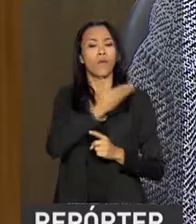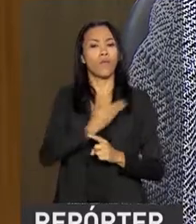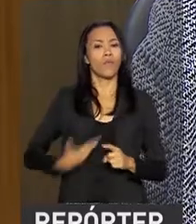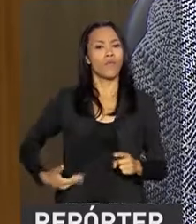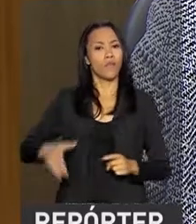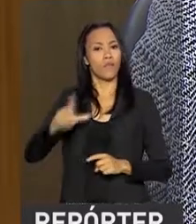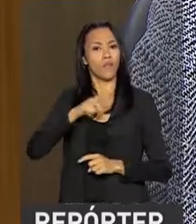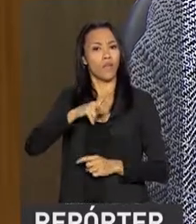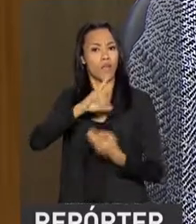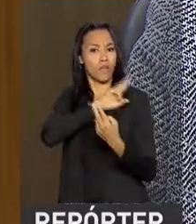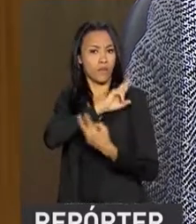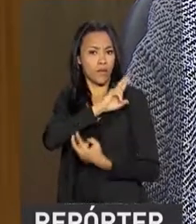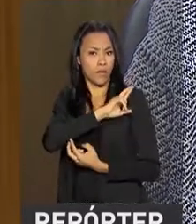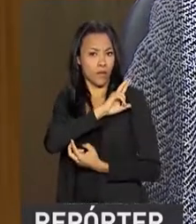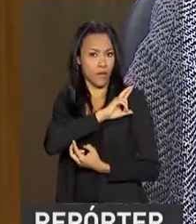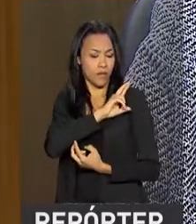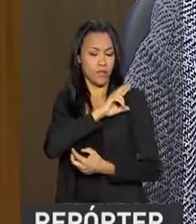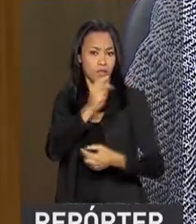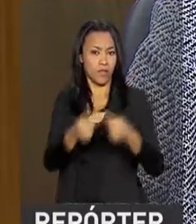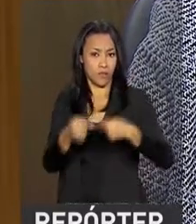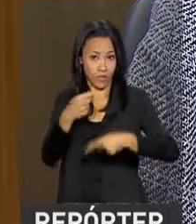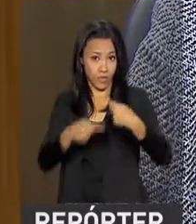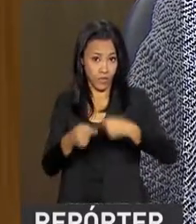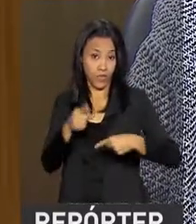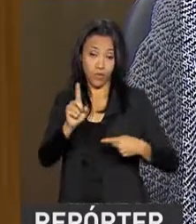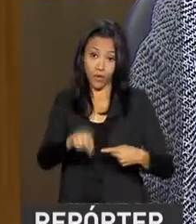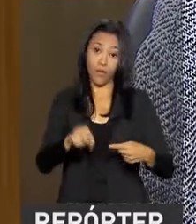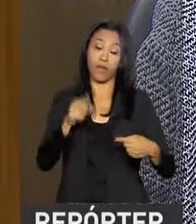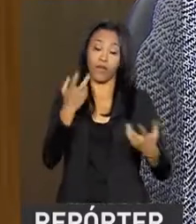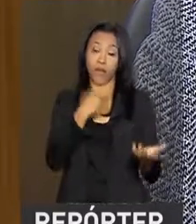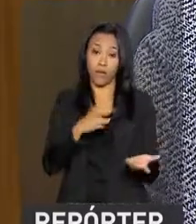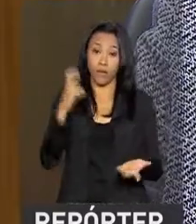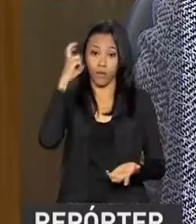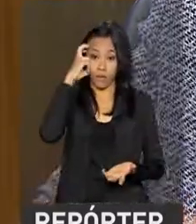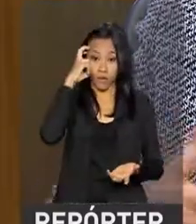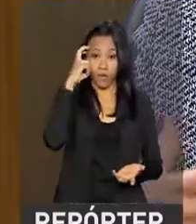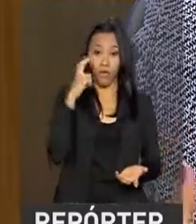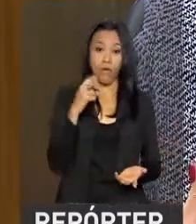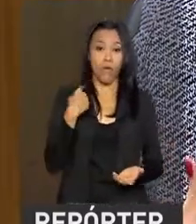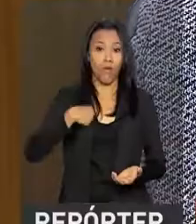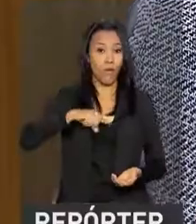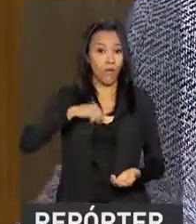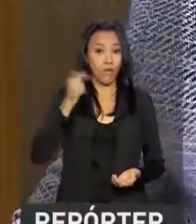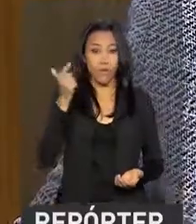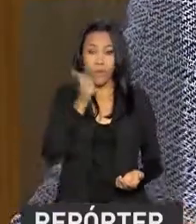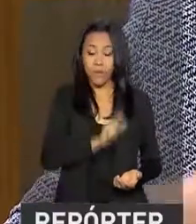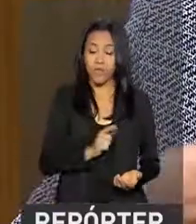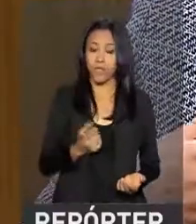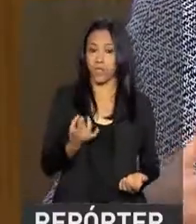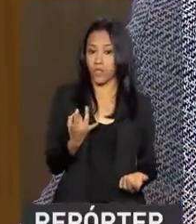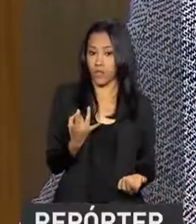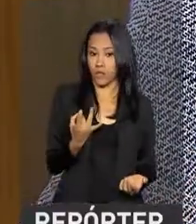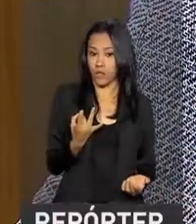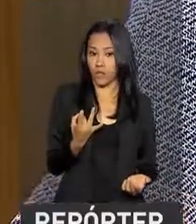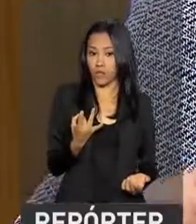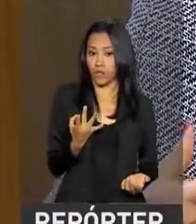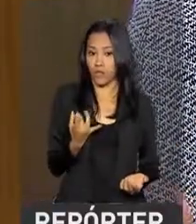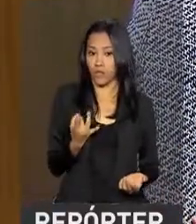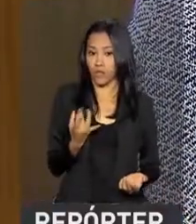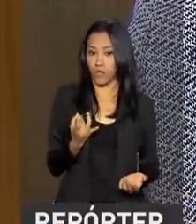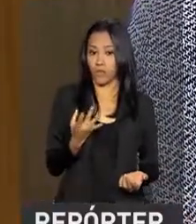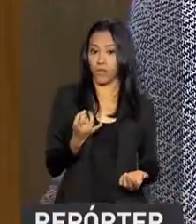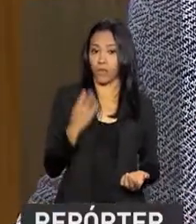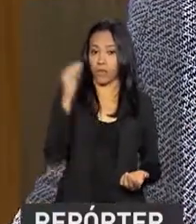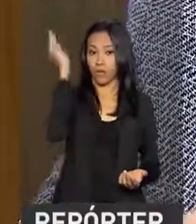públicas mas juntos porque é uma questão cultural e de uma questão cultural não vamos conseguir sozinhos ea e brasil mulher vem